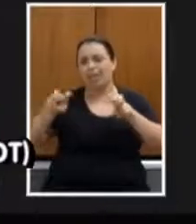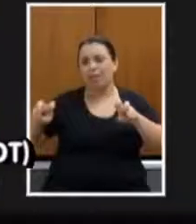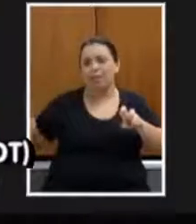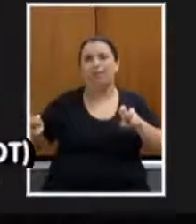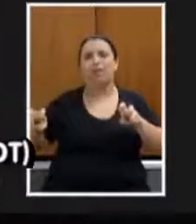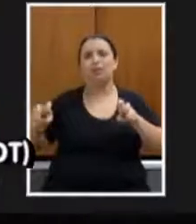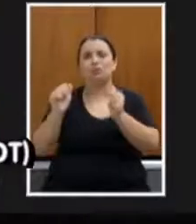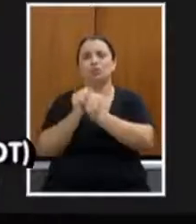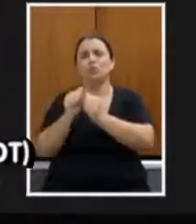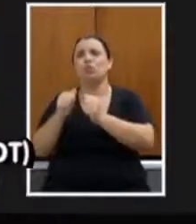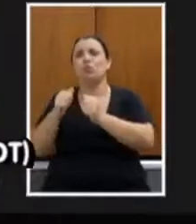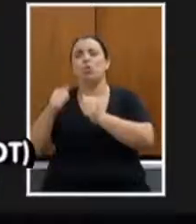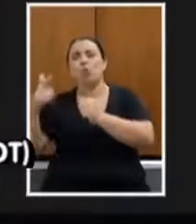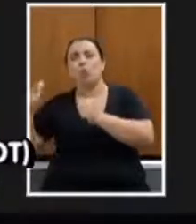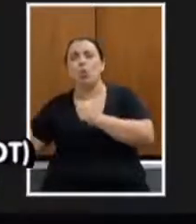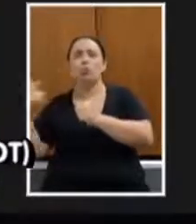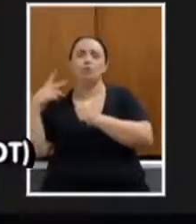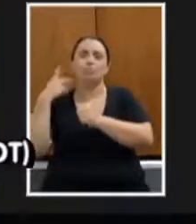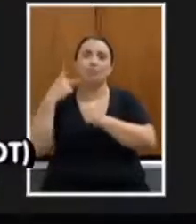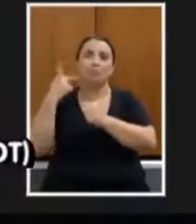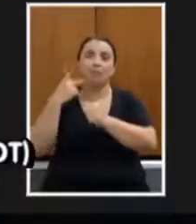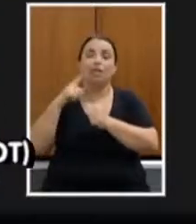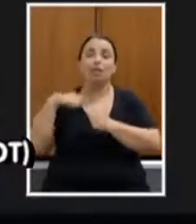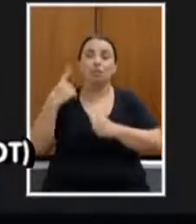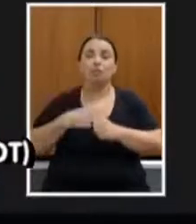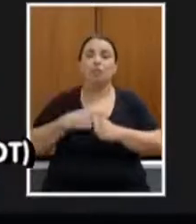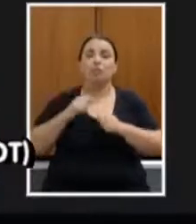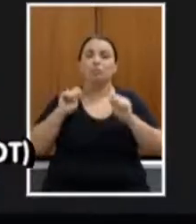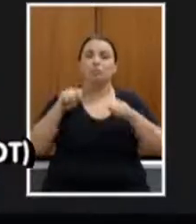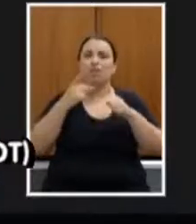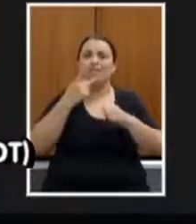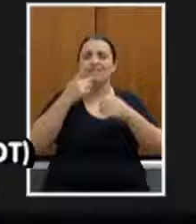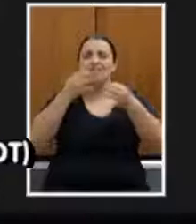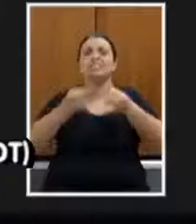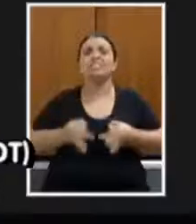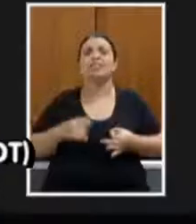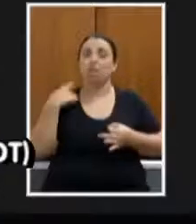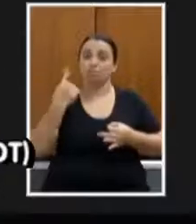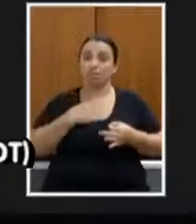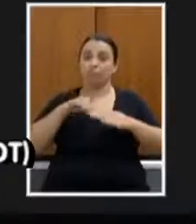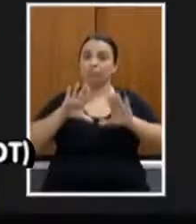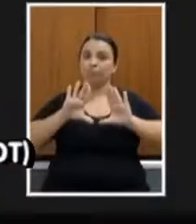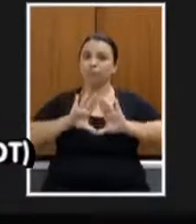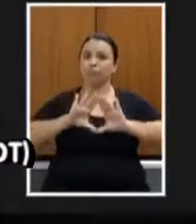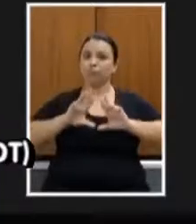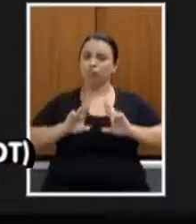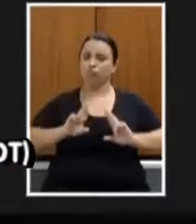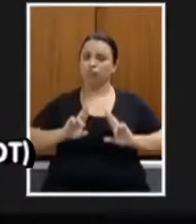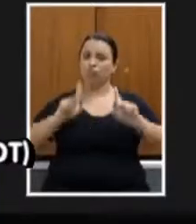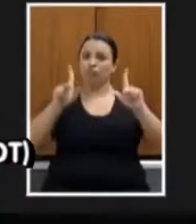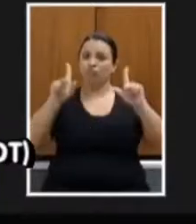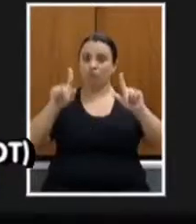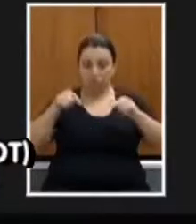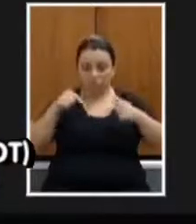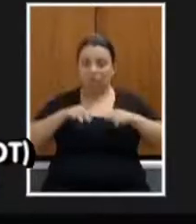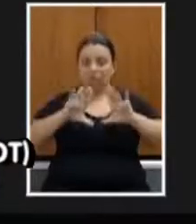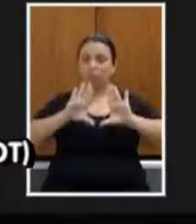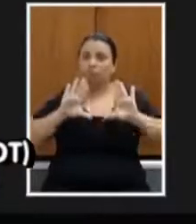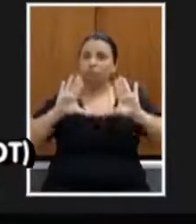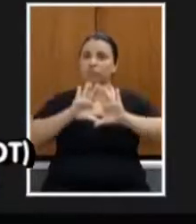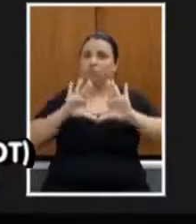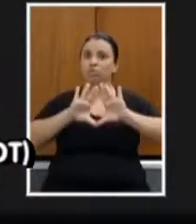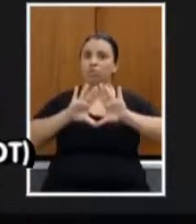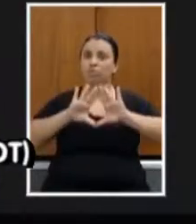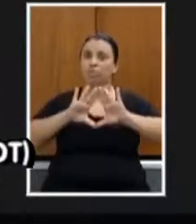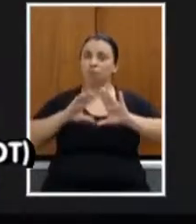chapéu e falar assim, ó, nós estamos fazendo uma Assembleia diferente, uma Assembleia que nós temos